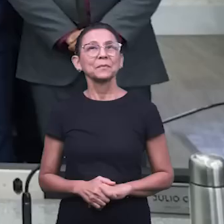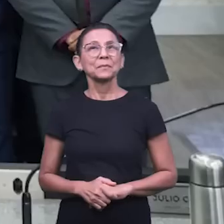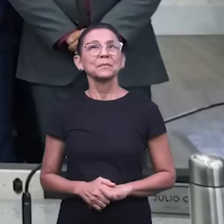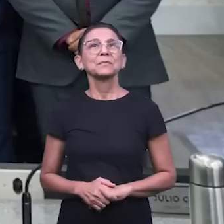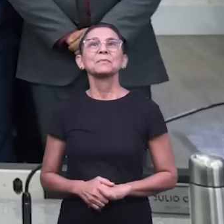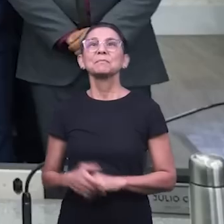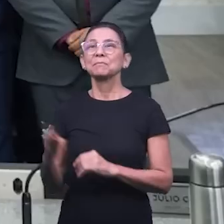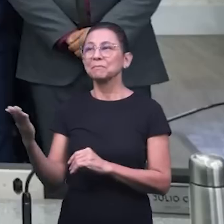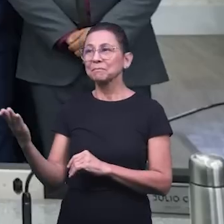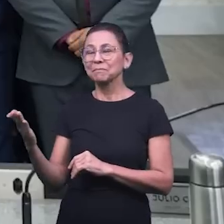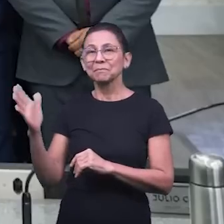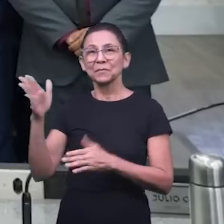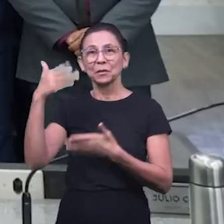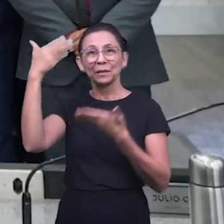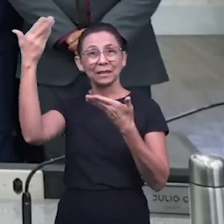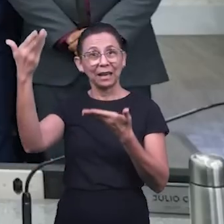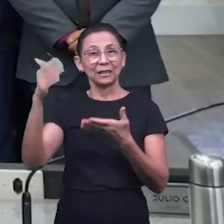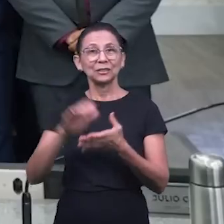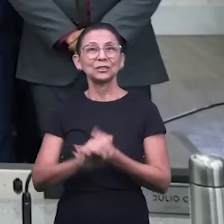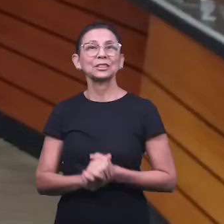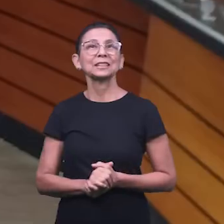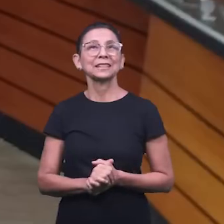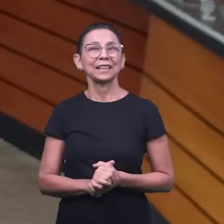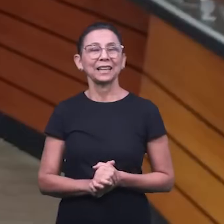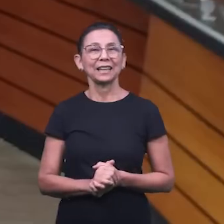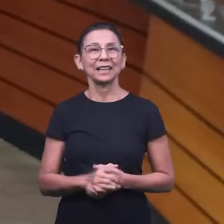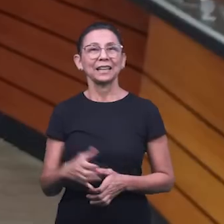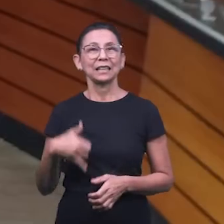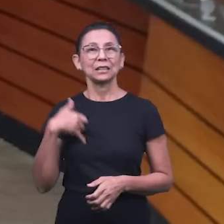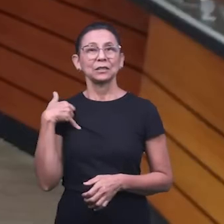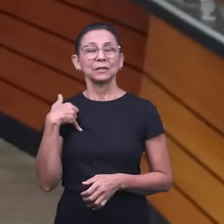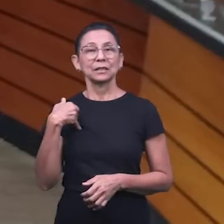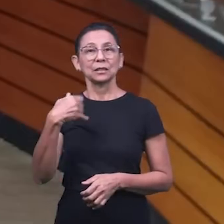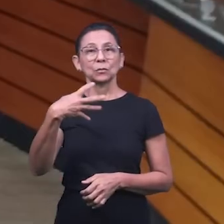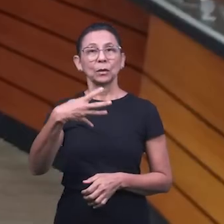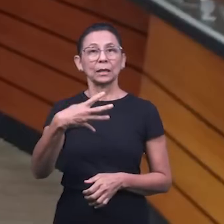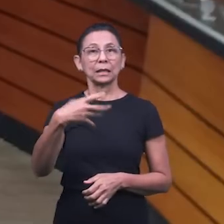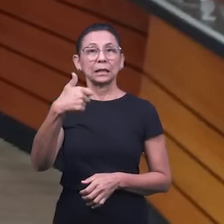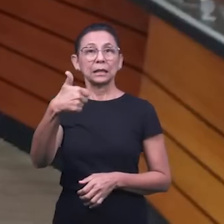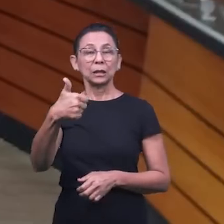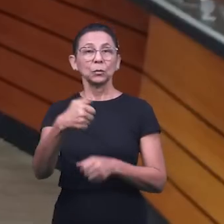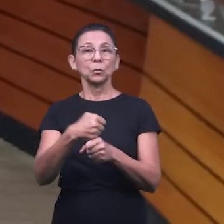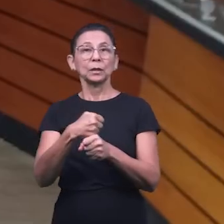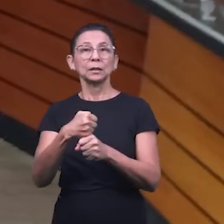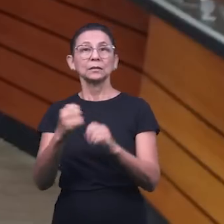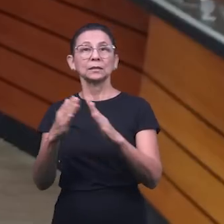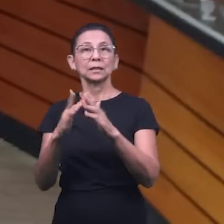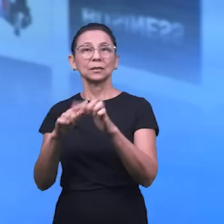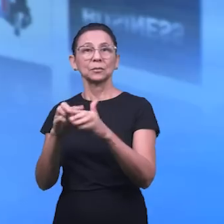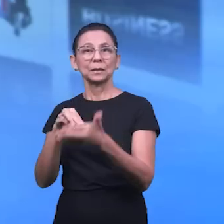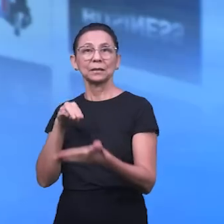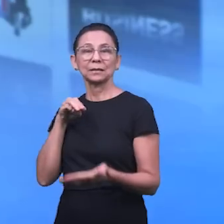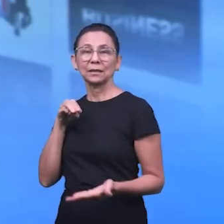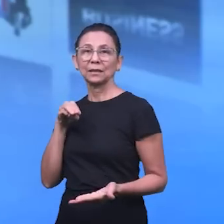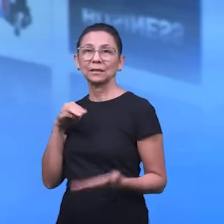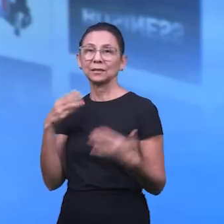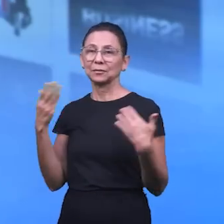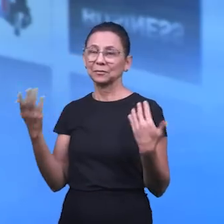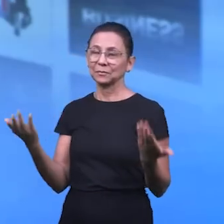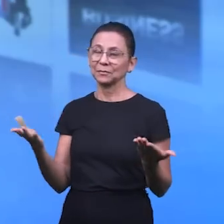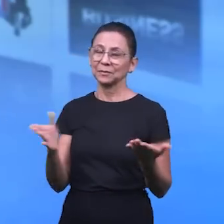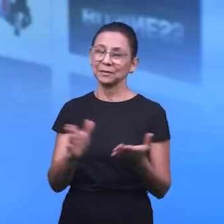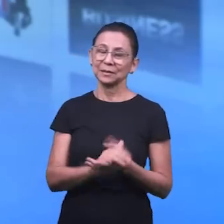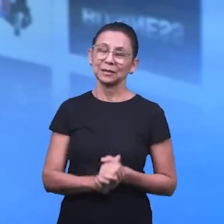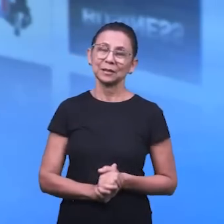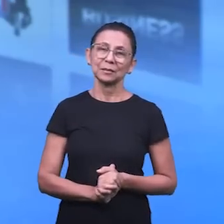Itabira recebeu uma homenagem na Câmara Municipal pelo aniversário de 41 anos da igreja. E por falar em poder